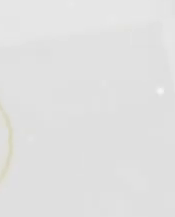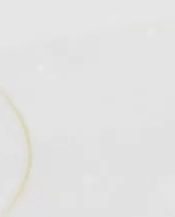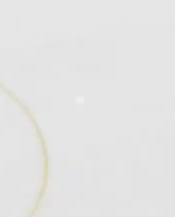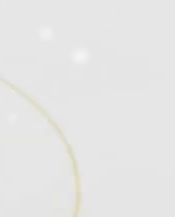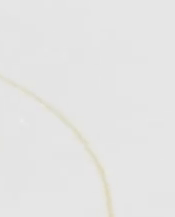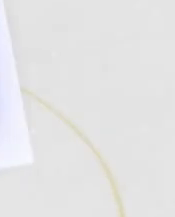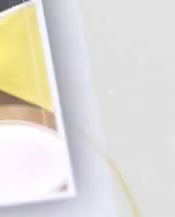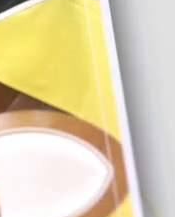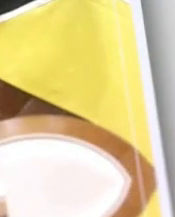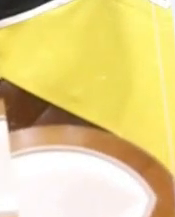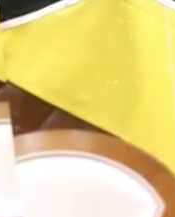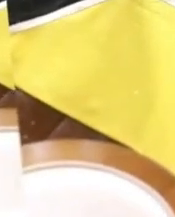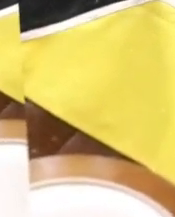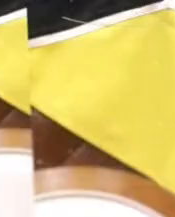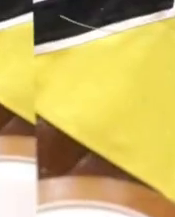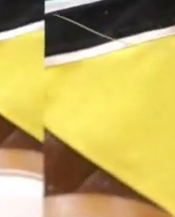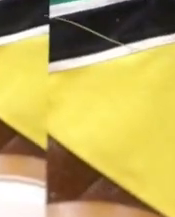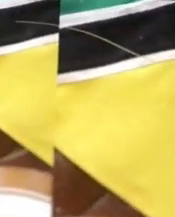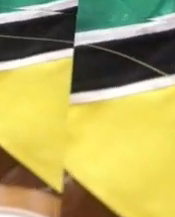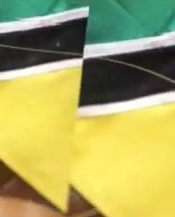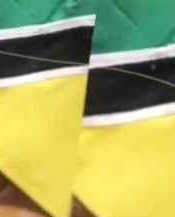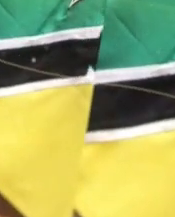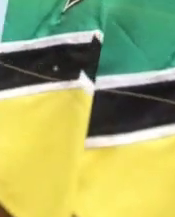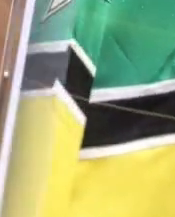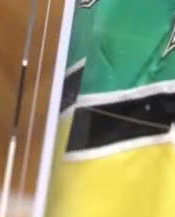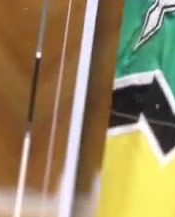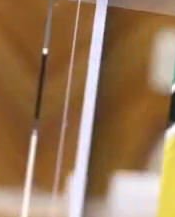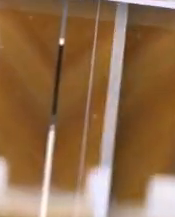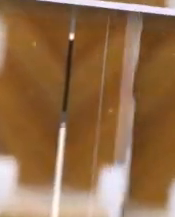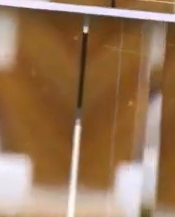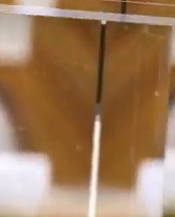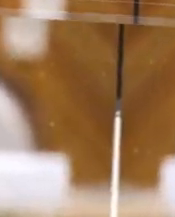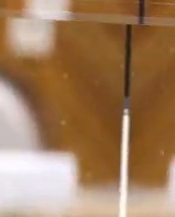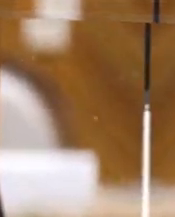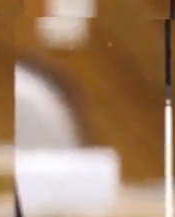Sequência de mais do plenário, Tribunal Regional Eleitoral do Amapá e seus magistrados.